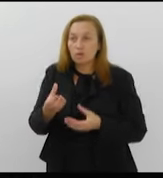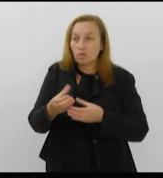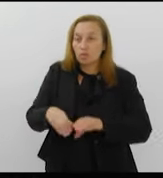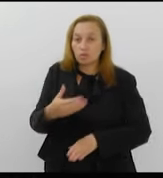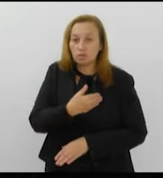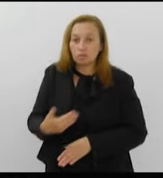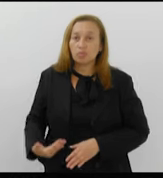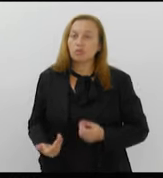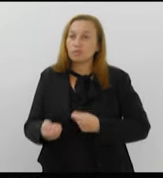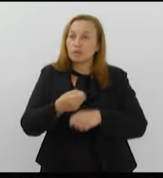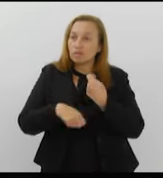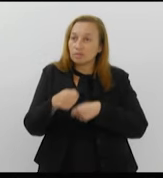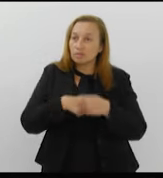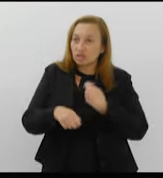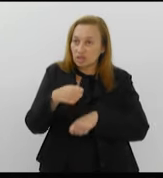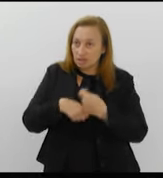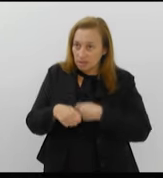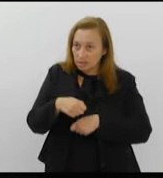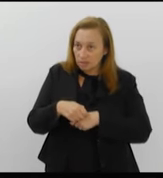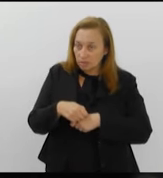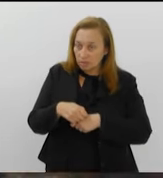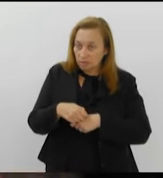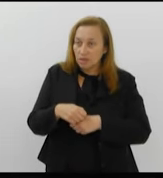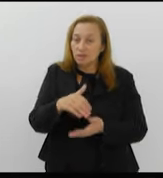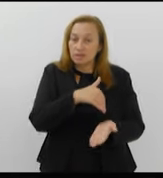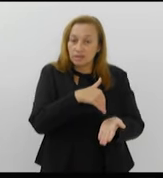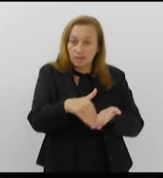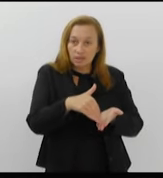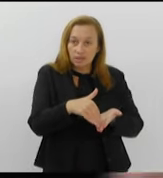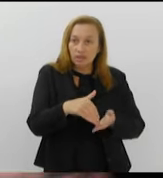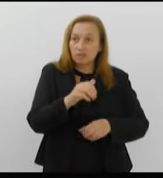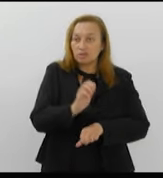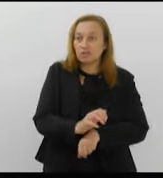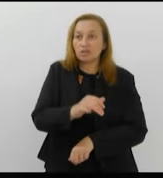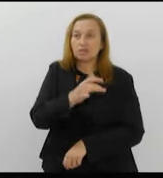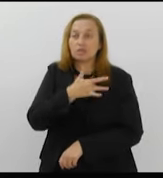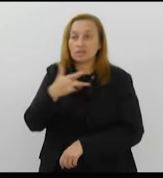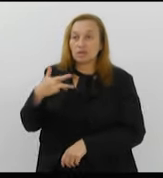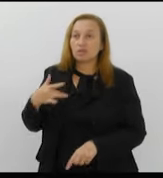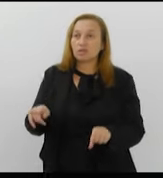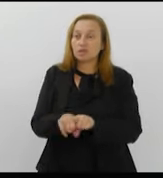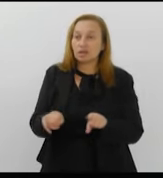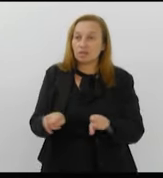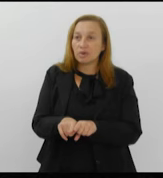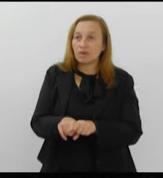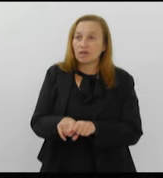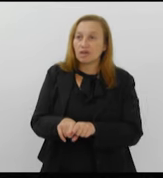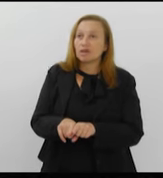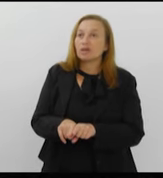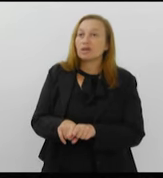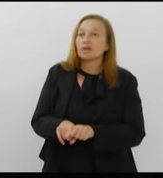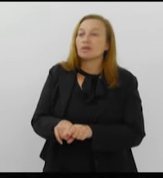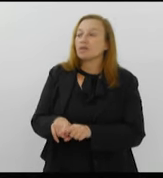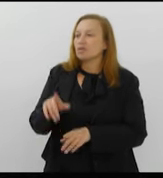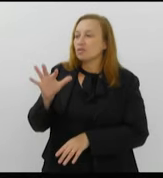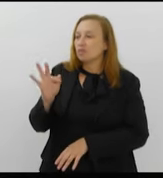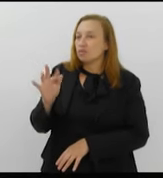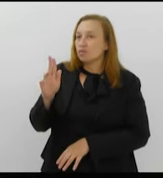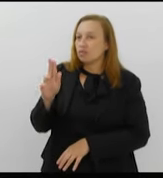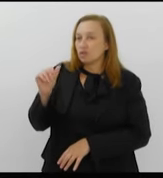para administração direta, isto é, para a Secretaria de Estado de Saúde e para a Fundação Estadual da Saúde.